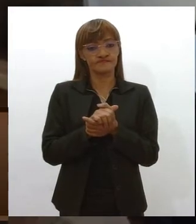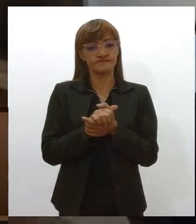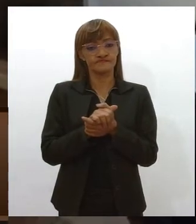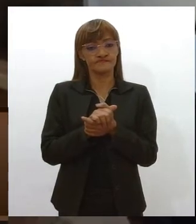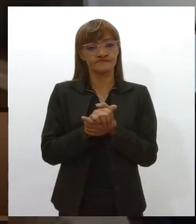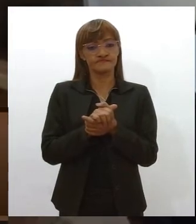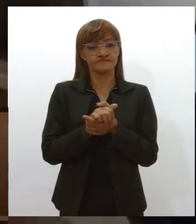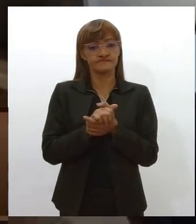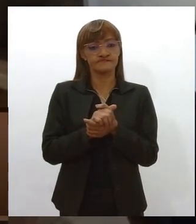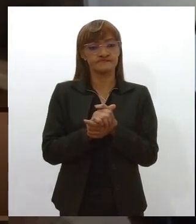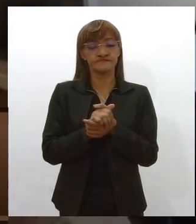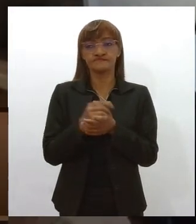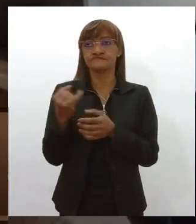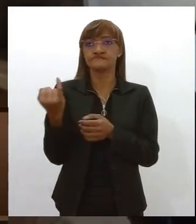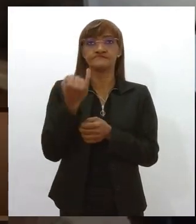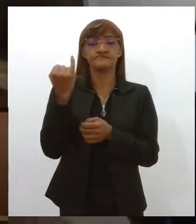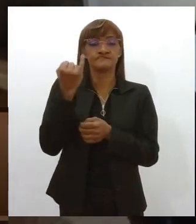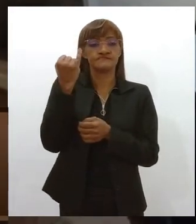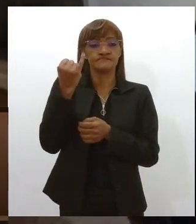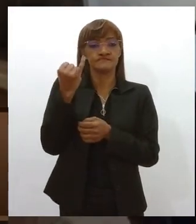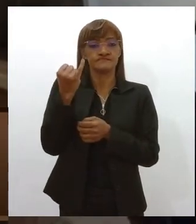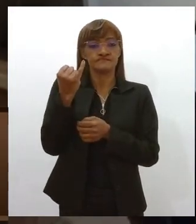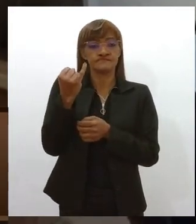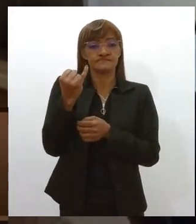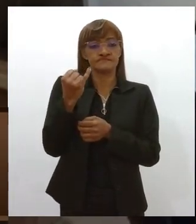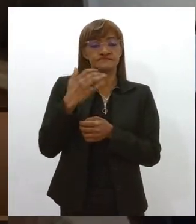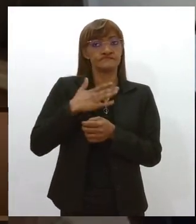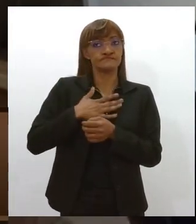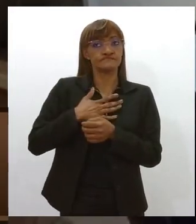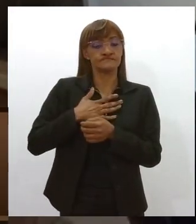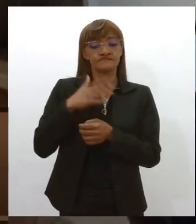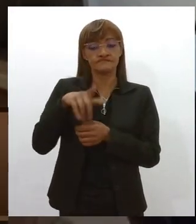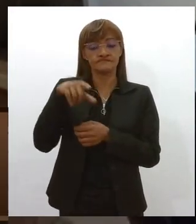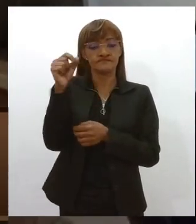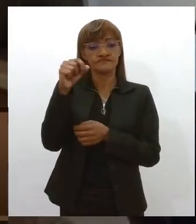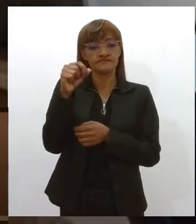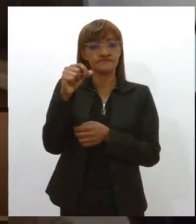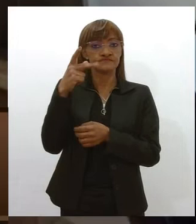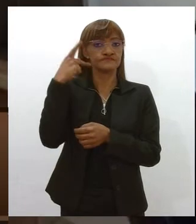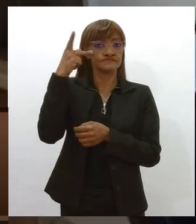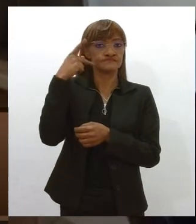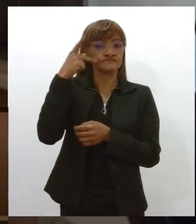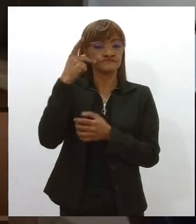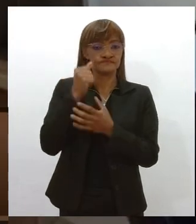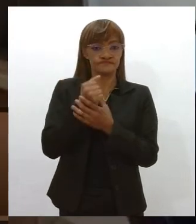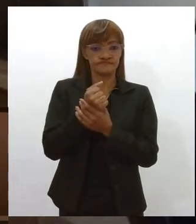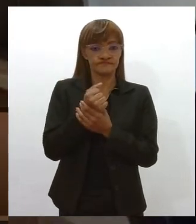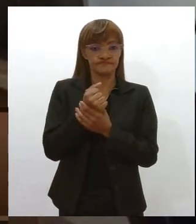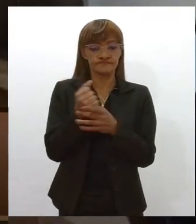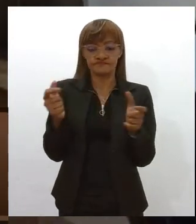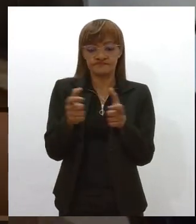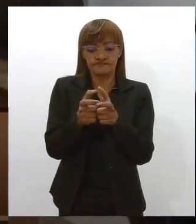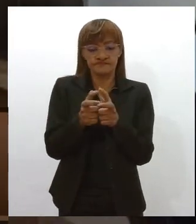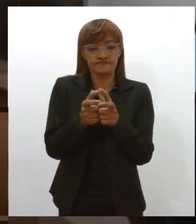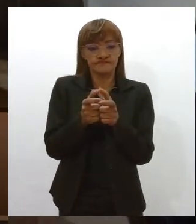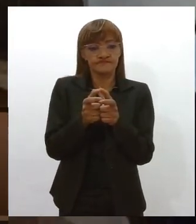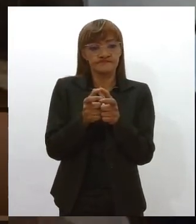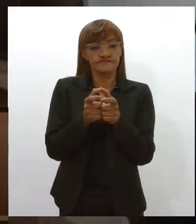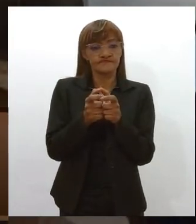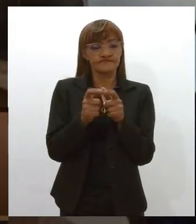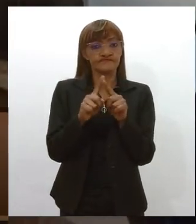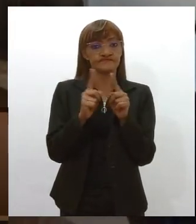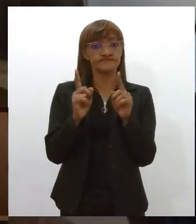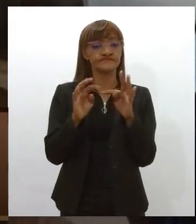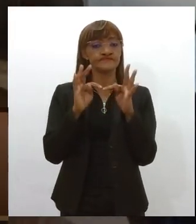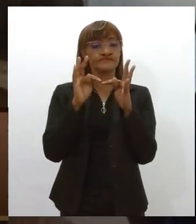providencial para poder tomar essa decisão. Porque nós somos minoria, mas ainda assim, todo mundo sempre fala,